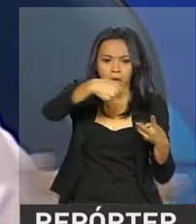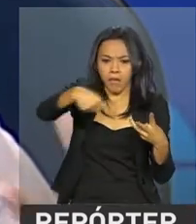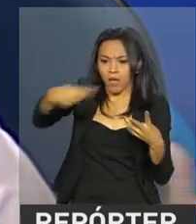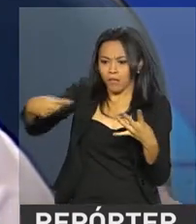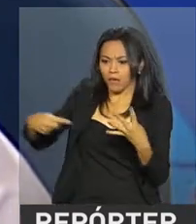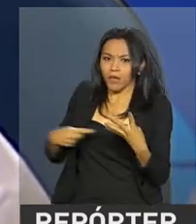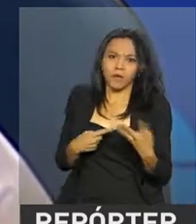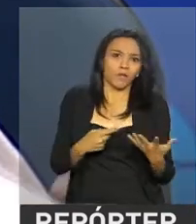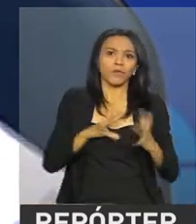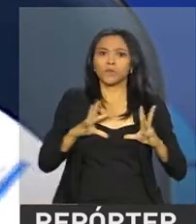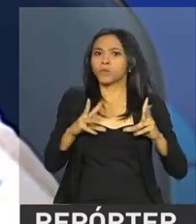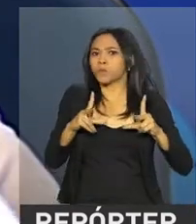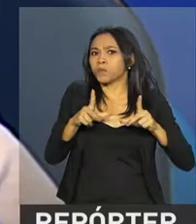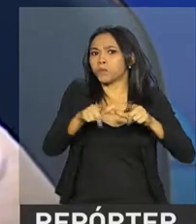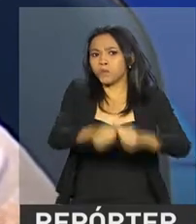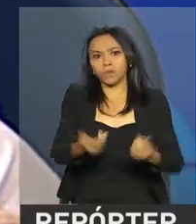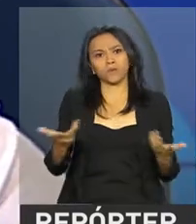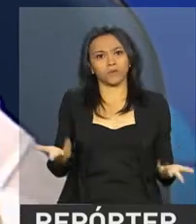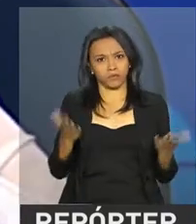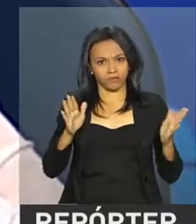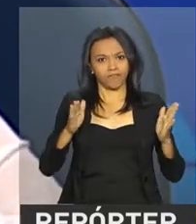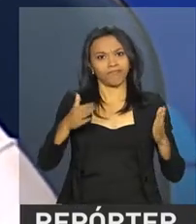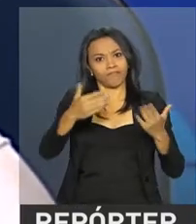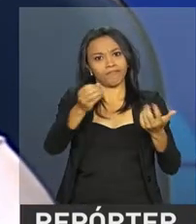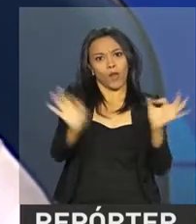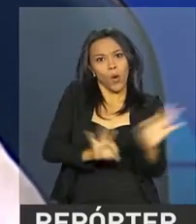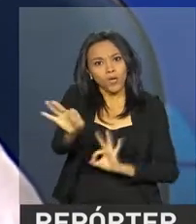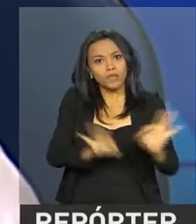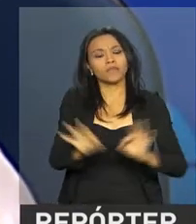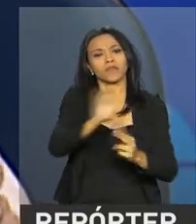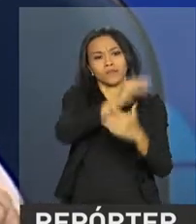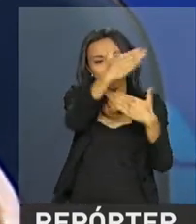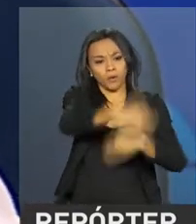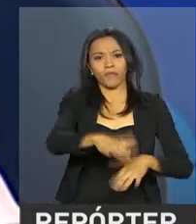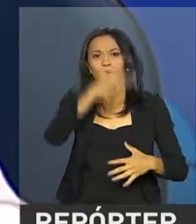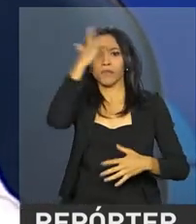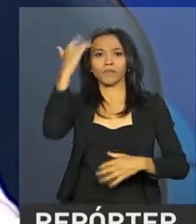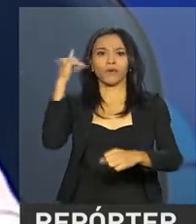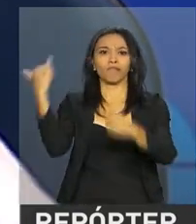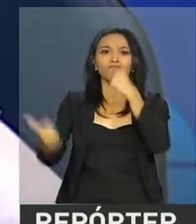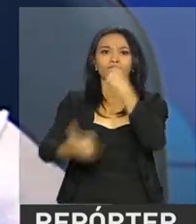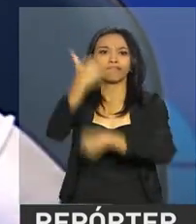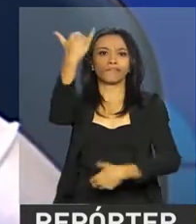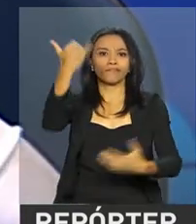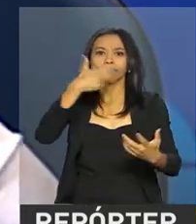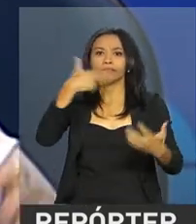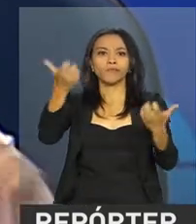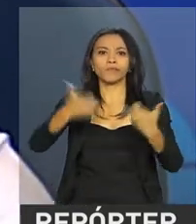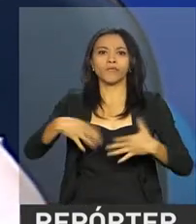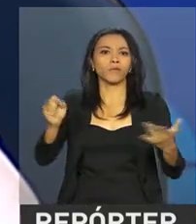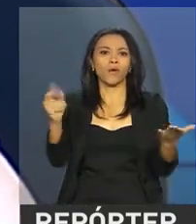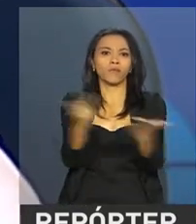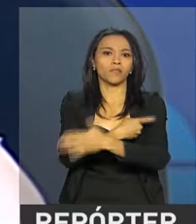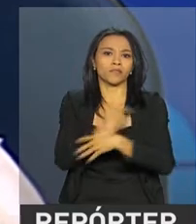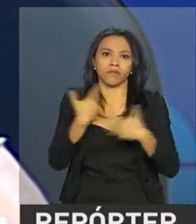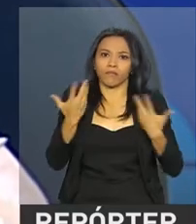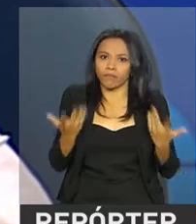que diz respeito à aplicação da prova e simplesmente não aparece, não dá satisfação e não tem uma